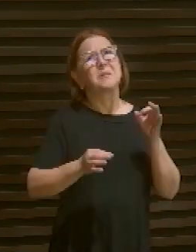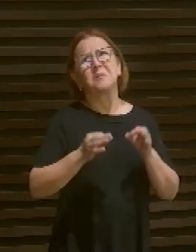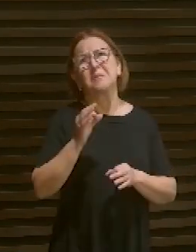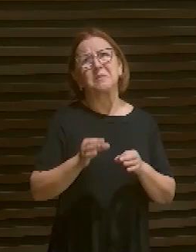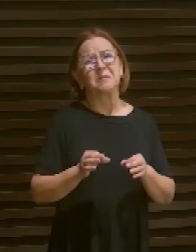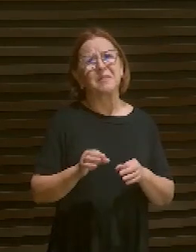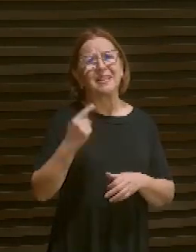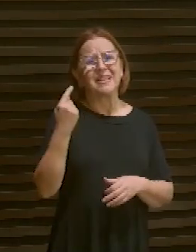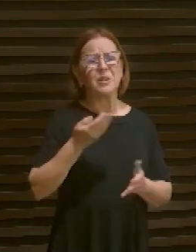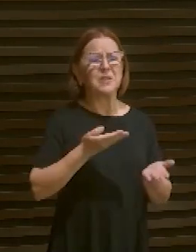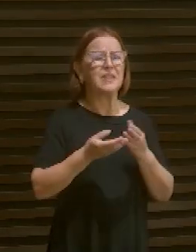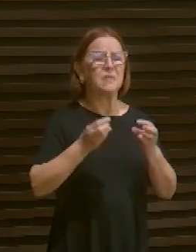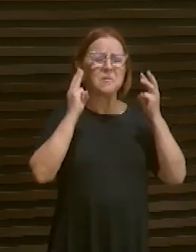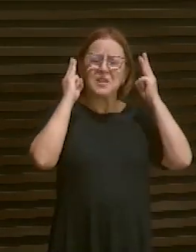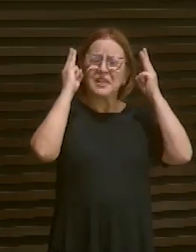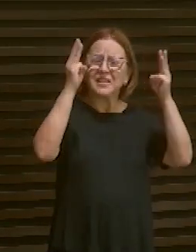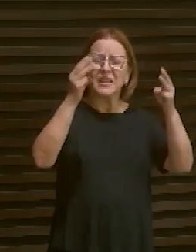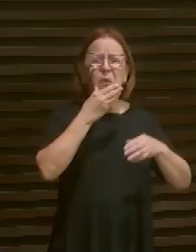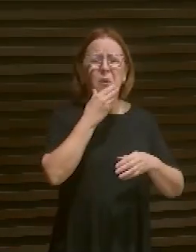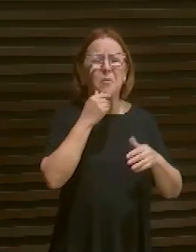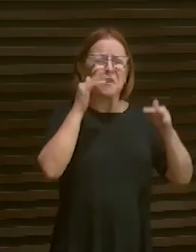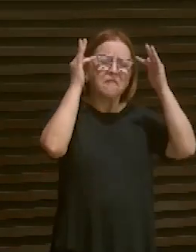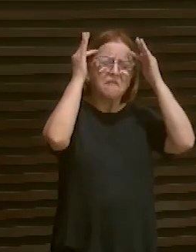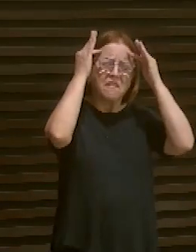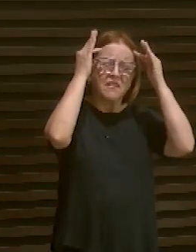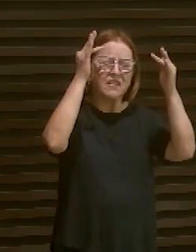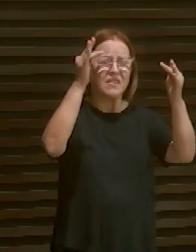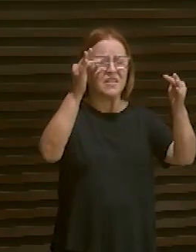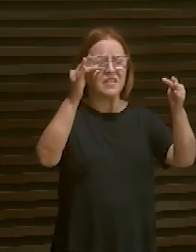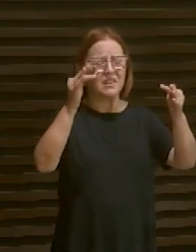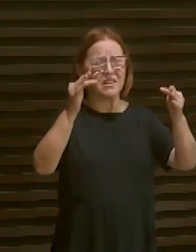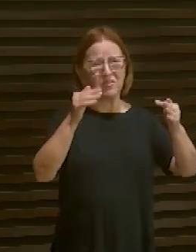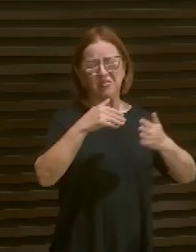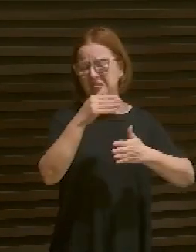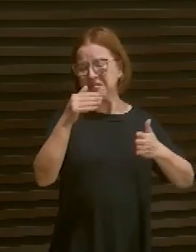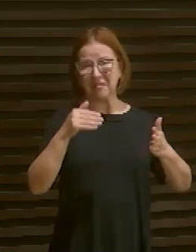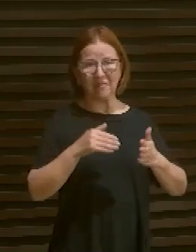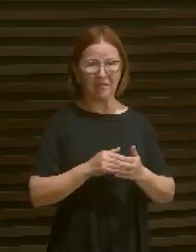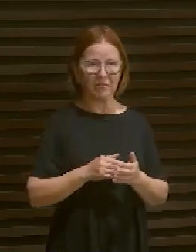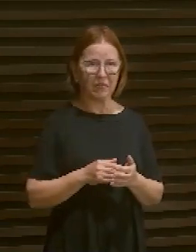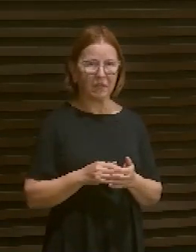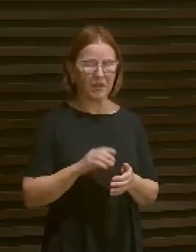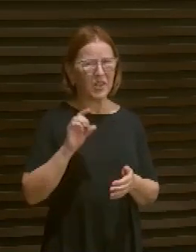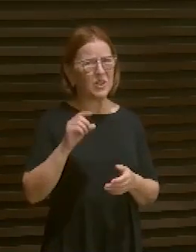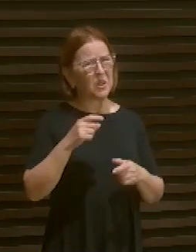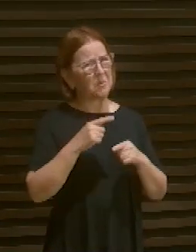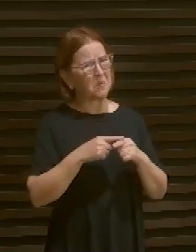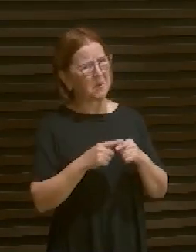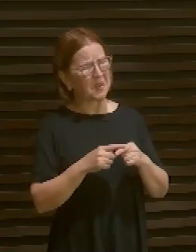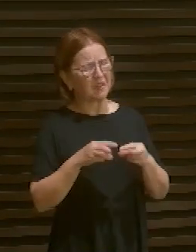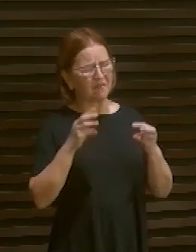O teu servo Moisés, um homem tão fiel em tudo, só porque